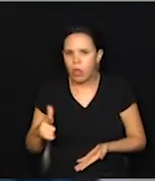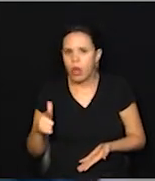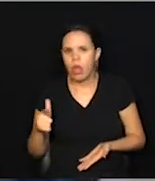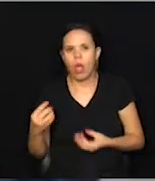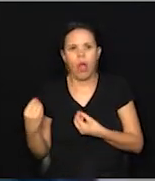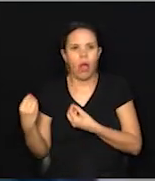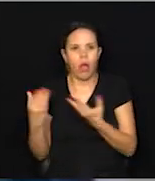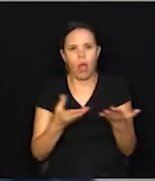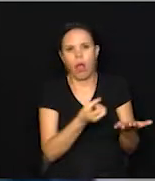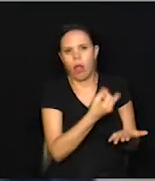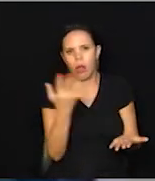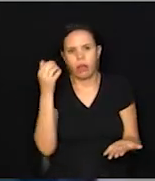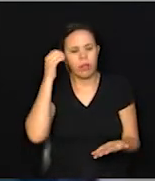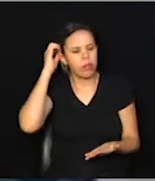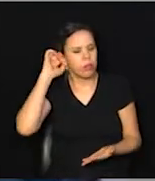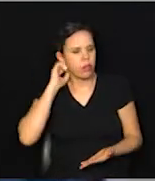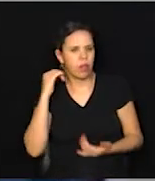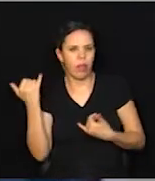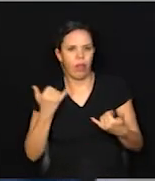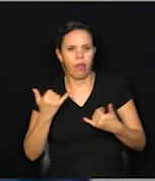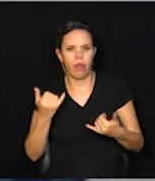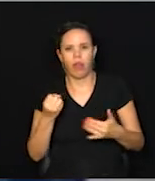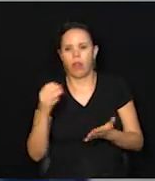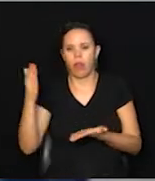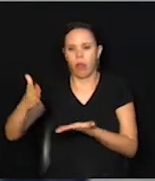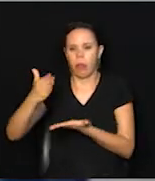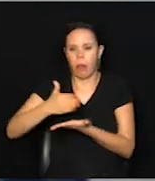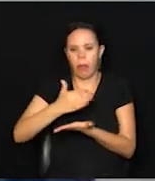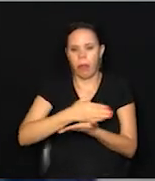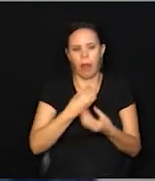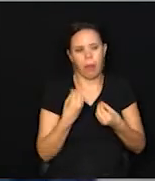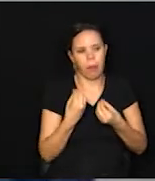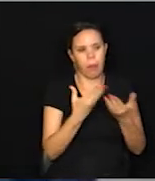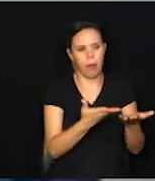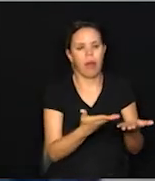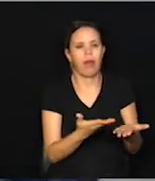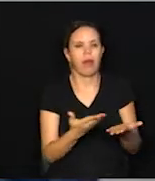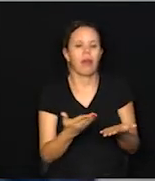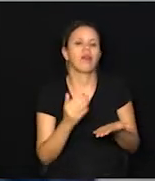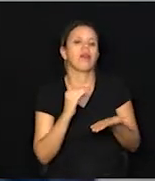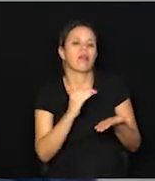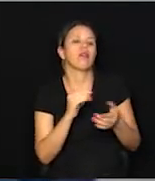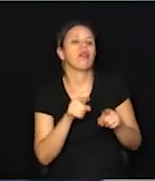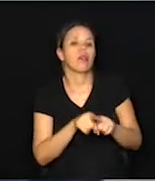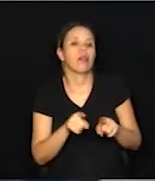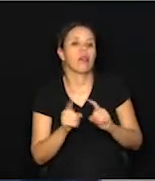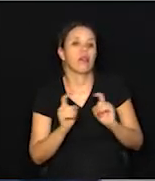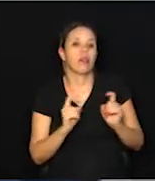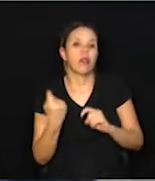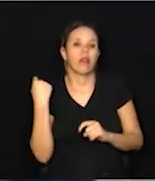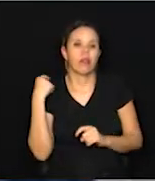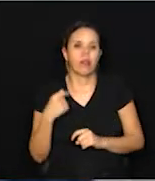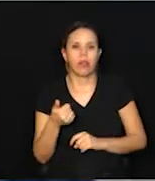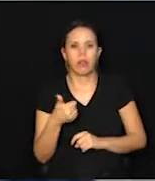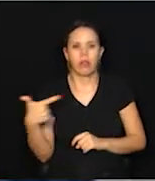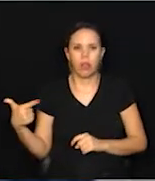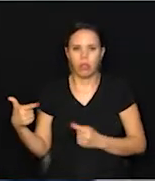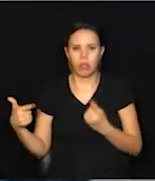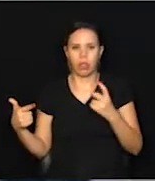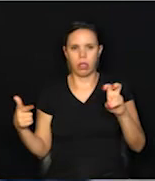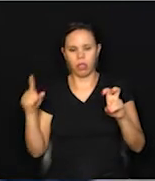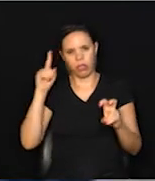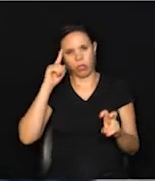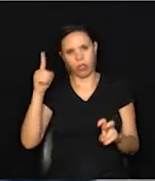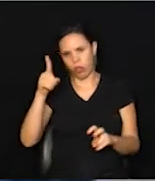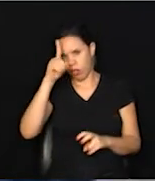aquelas quantidades, e eles iriam fracionar as entregas. Então, nessa reunião, a gente tinha de 12, 15 dias para a rede